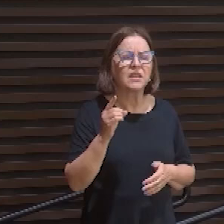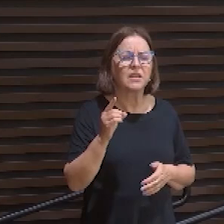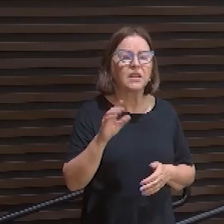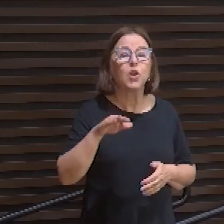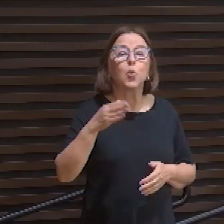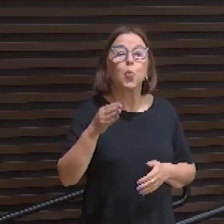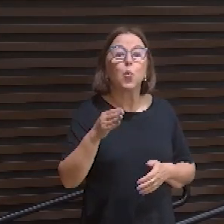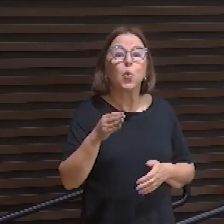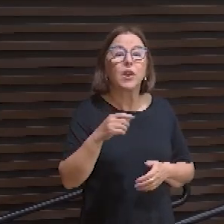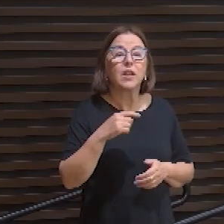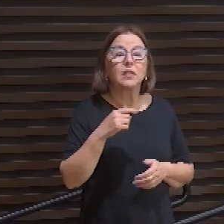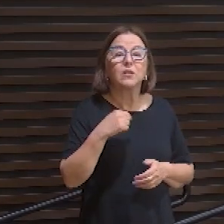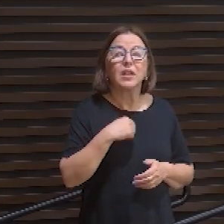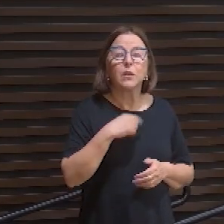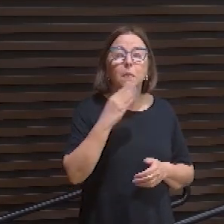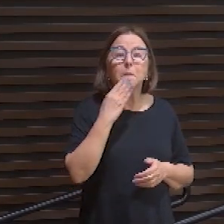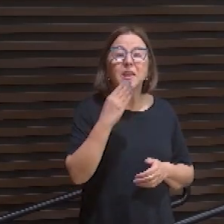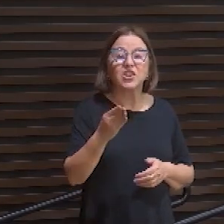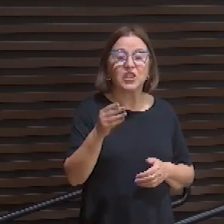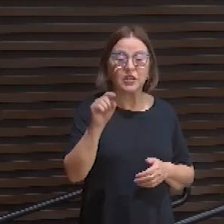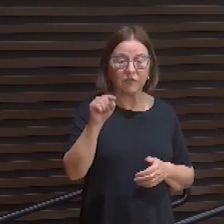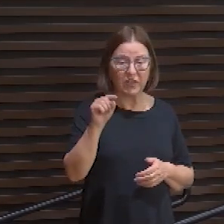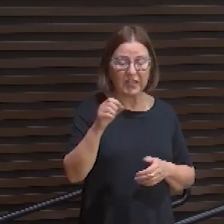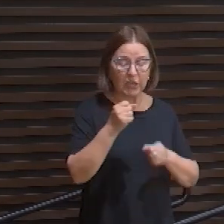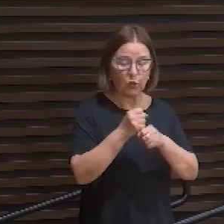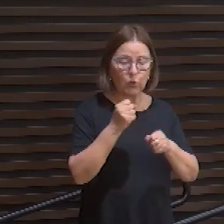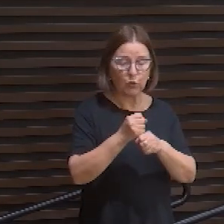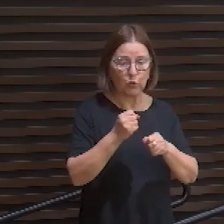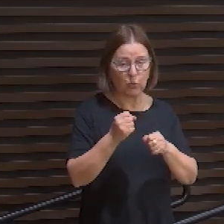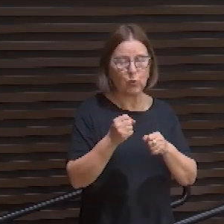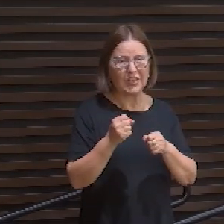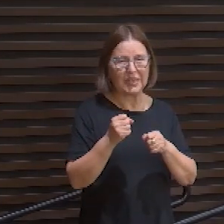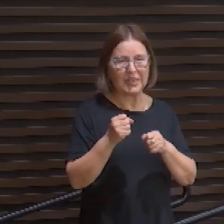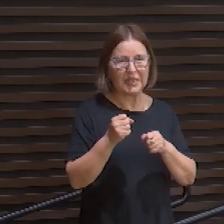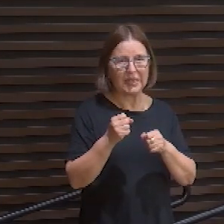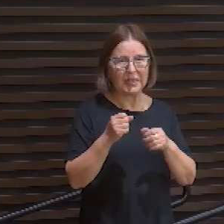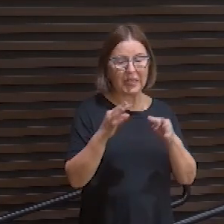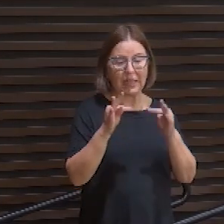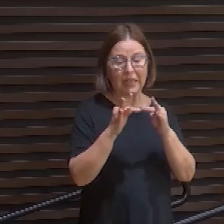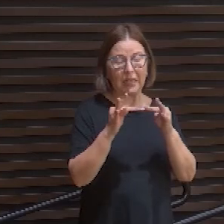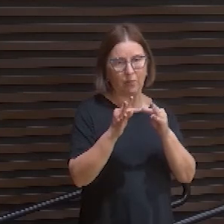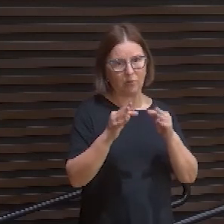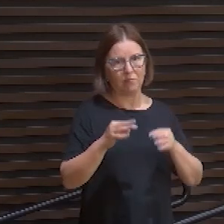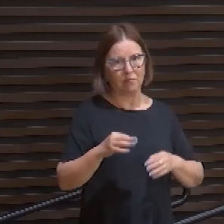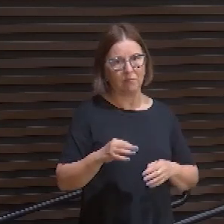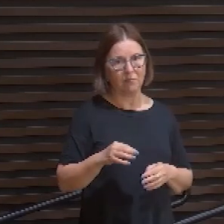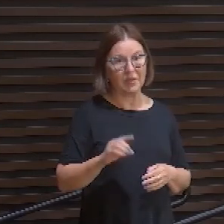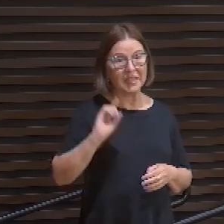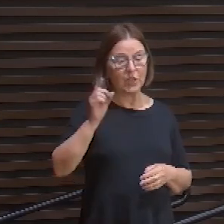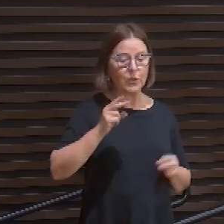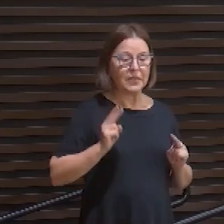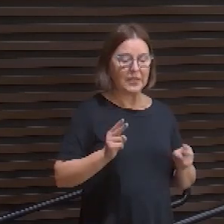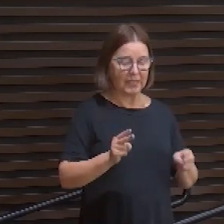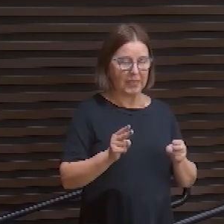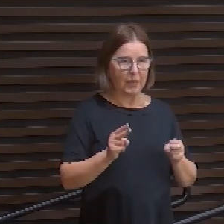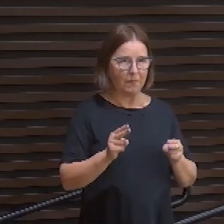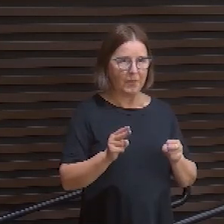habitei, entenda. O nosso Deus, ele é um Deus